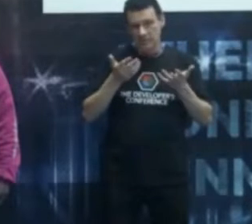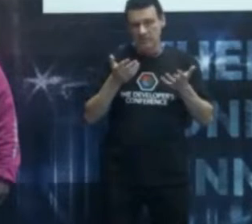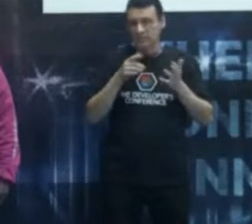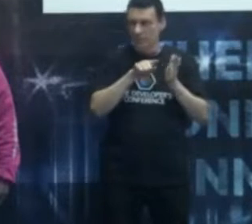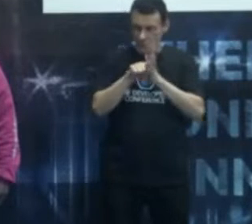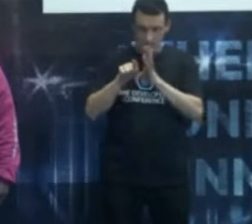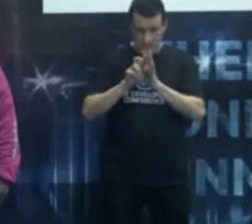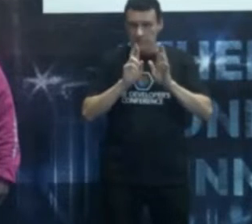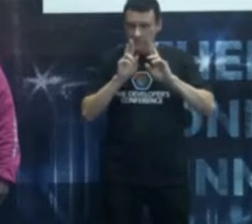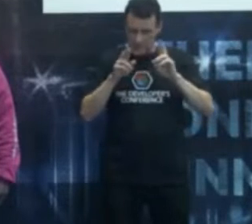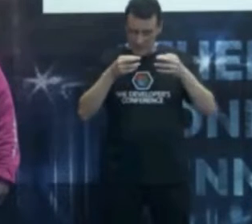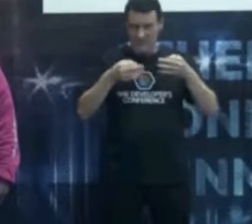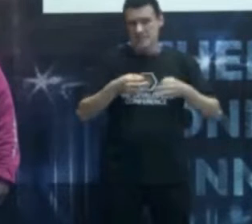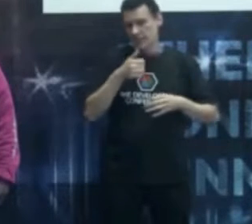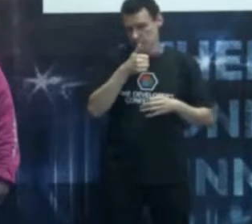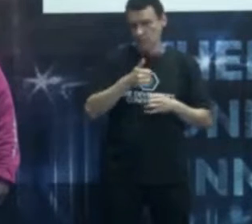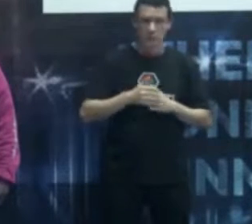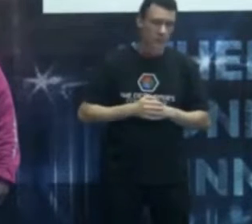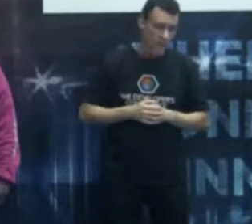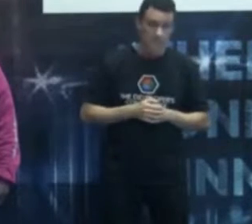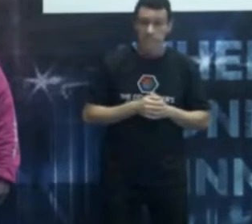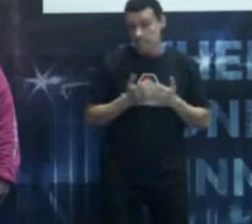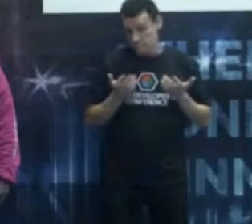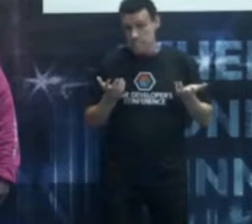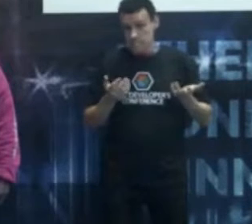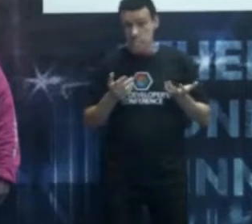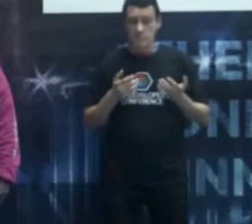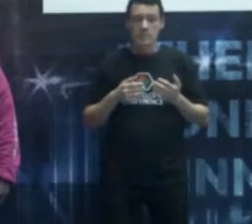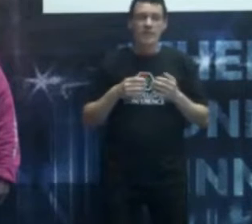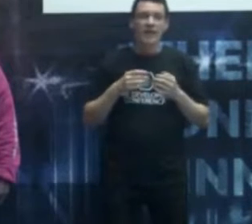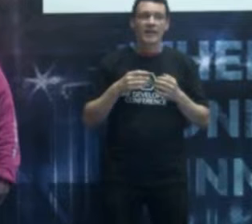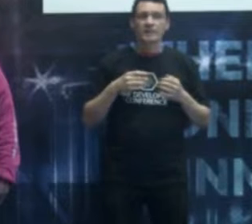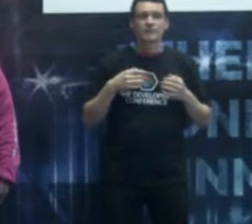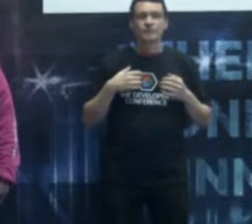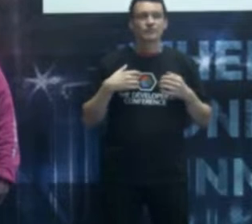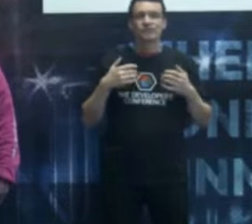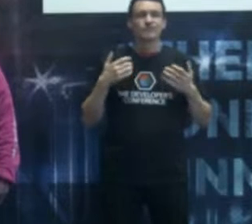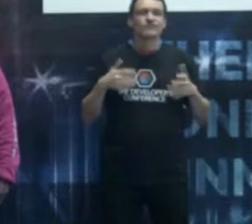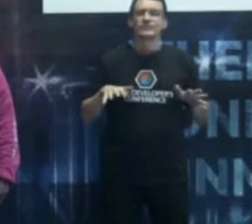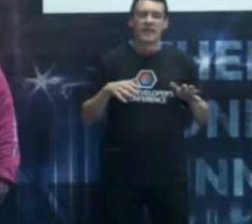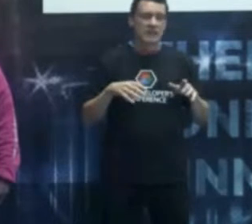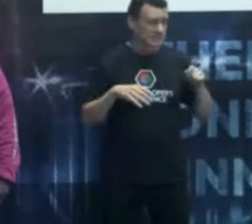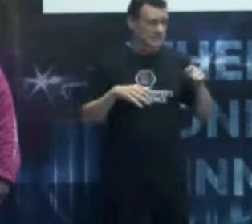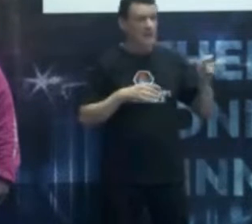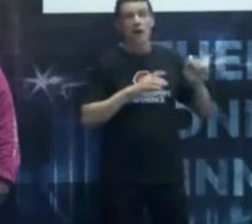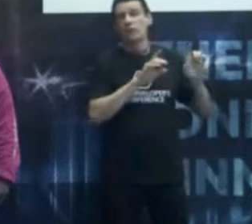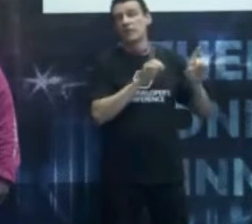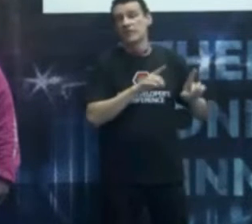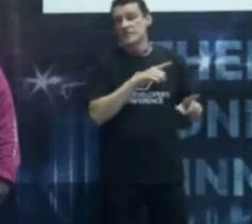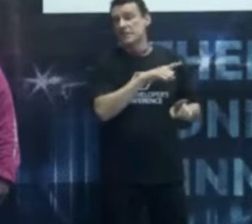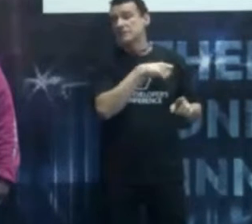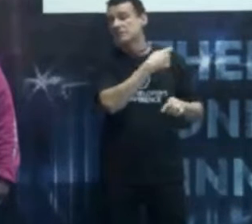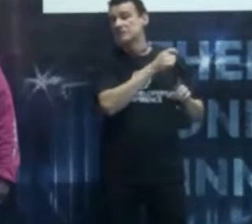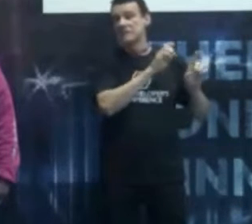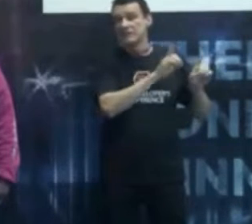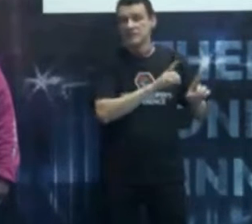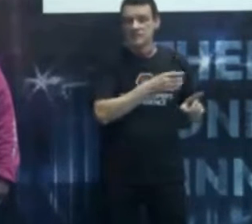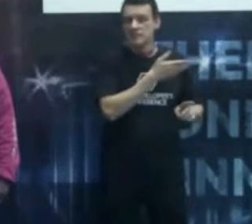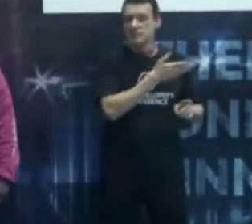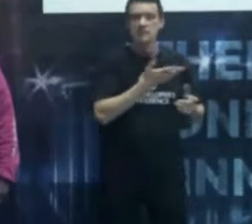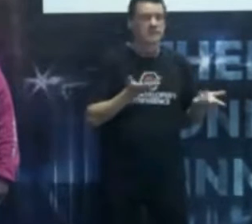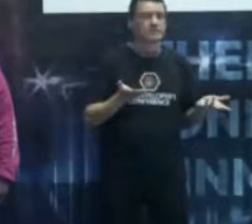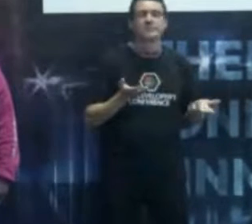isso do ambiente. Tira isso completamente. E a gente deixa de incluir indivíduos, a gente passa a incluir deficiências. Um dos maiores problemas que eu vejo